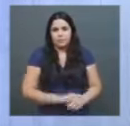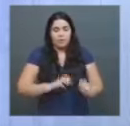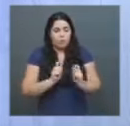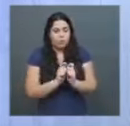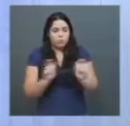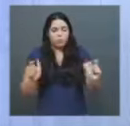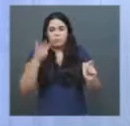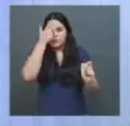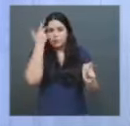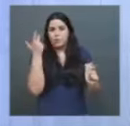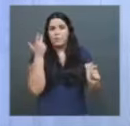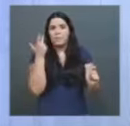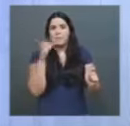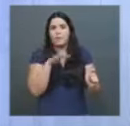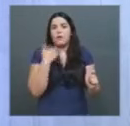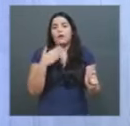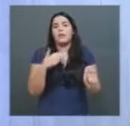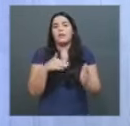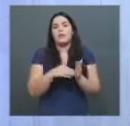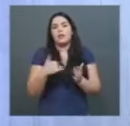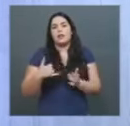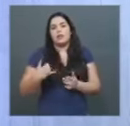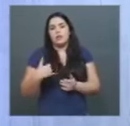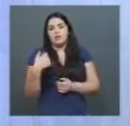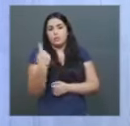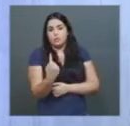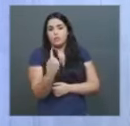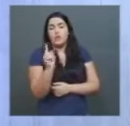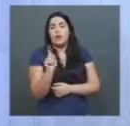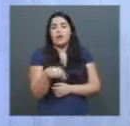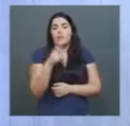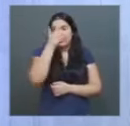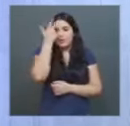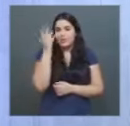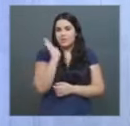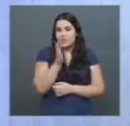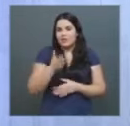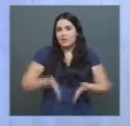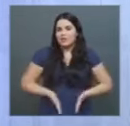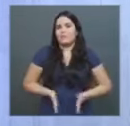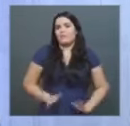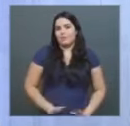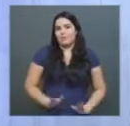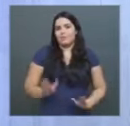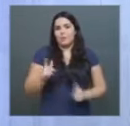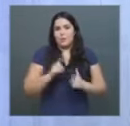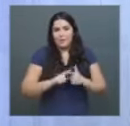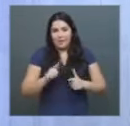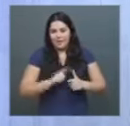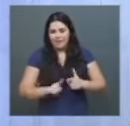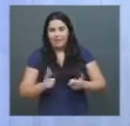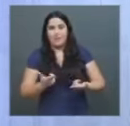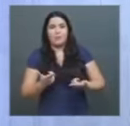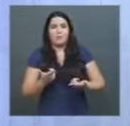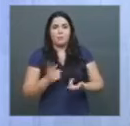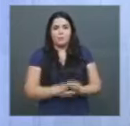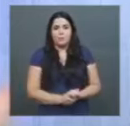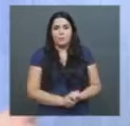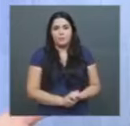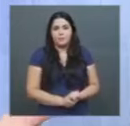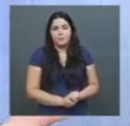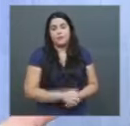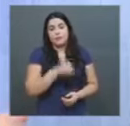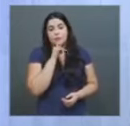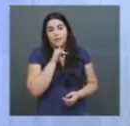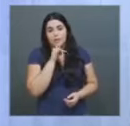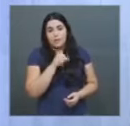dos pacientes que morrem até um ano de idade, eles são pacientes que já nasceram com algum tipo de risco, com algum tipo de problema, como, por